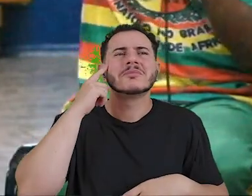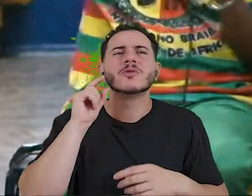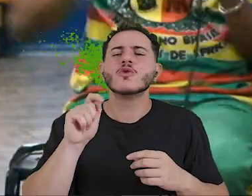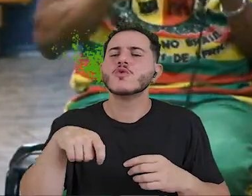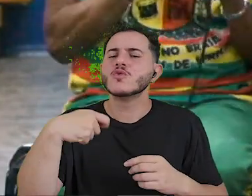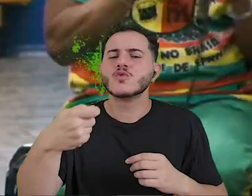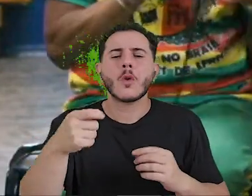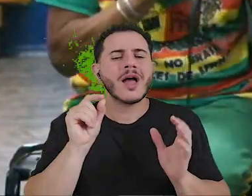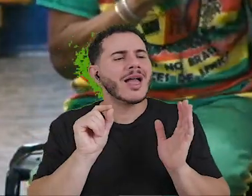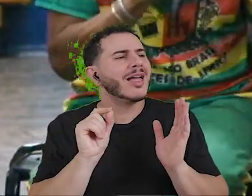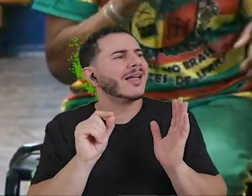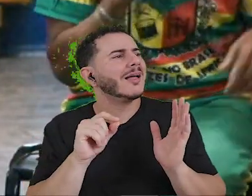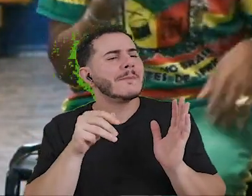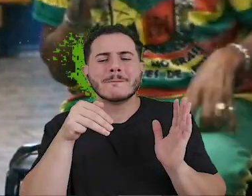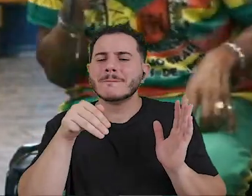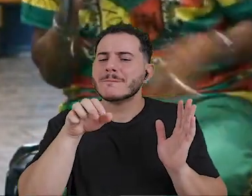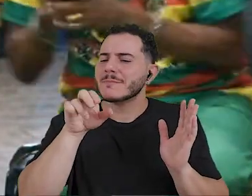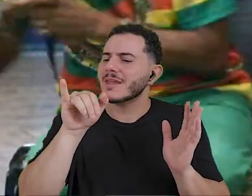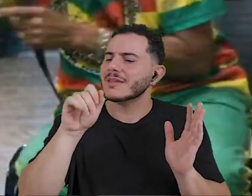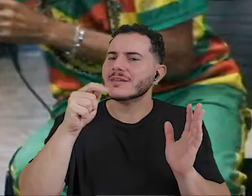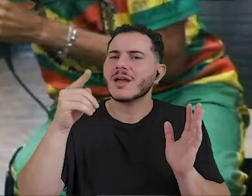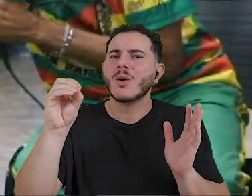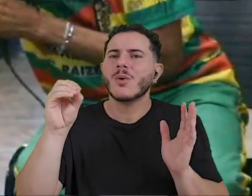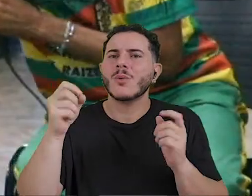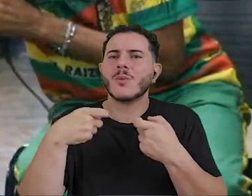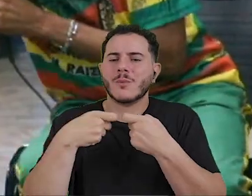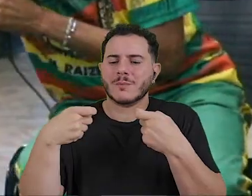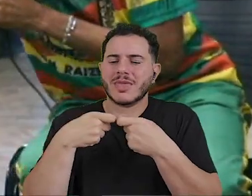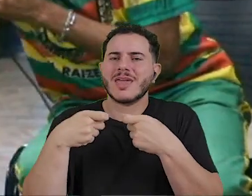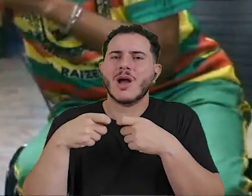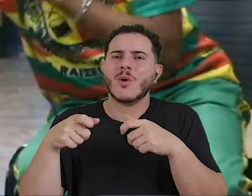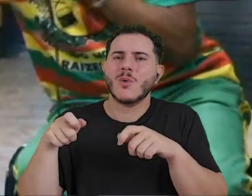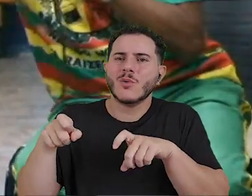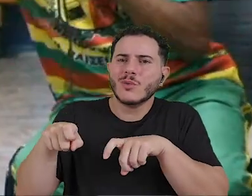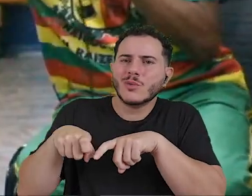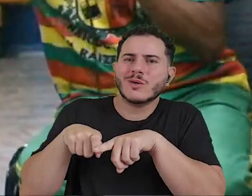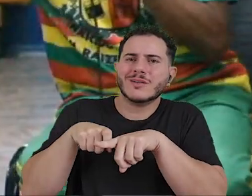Meião eu conheço, cadê? É isso aqui, ó.